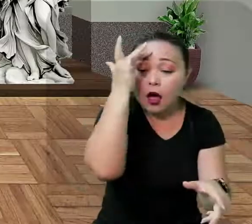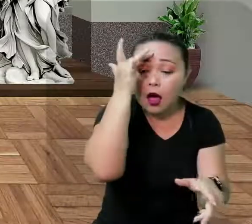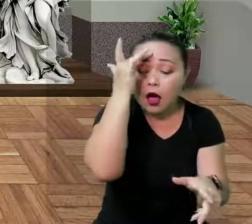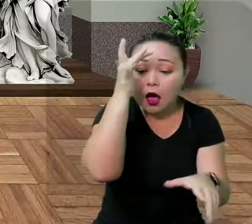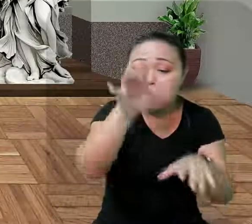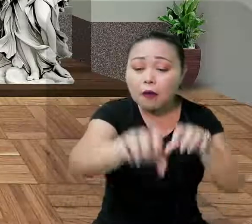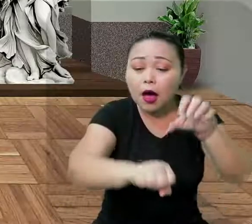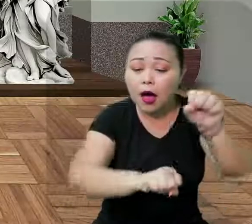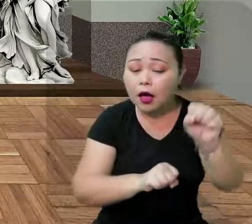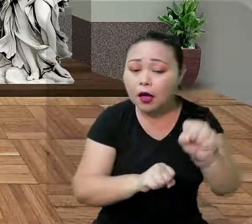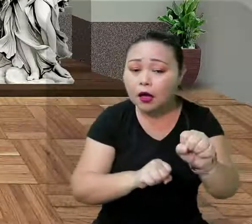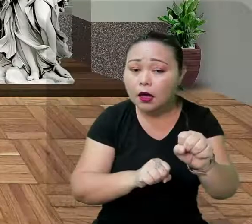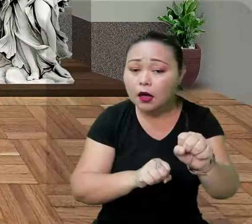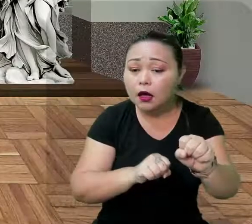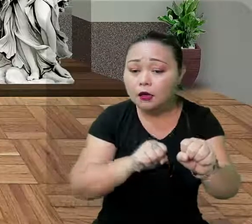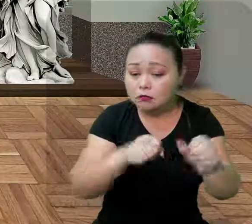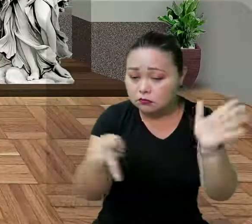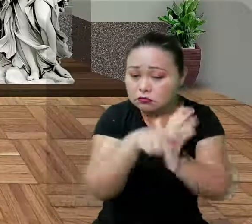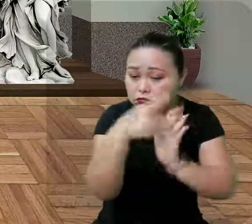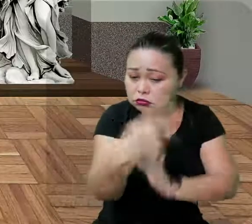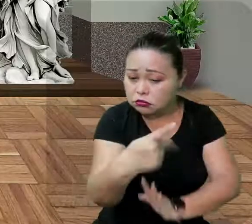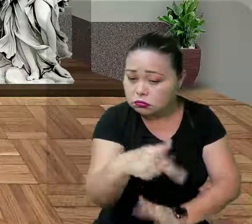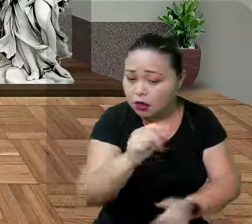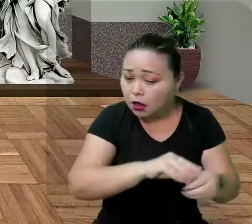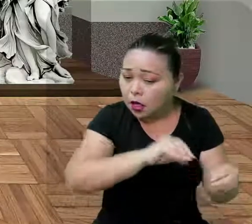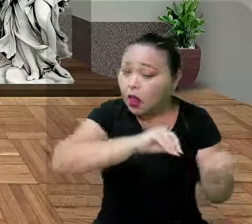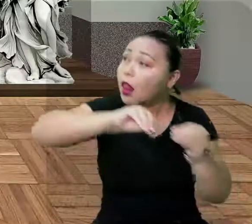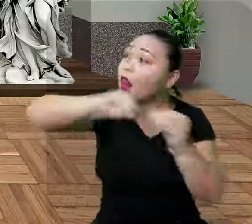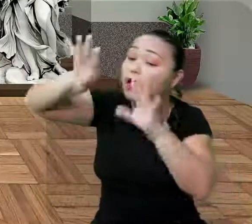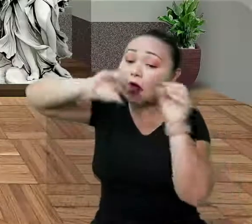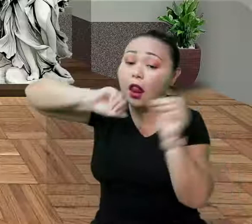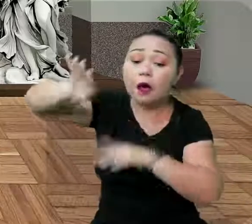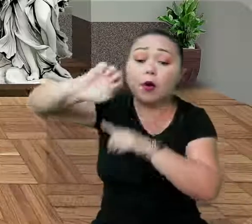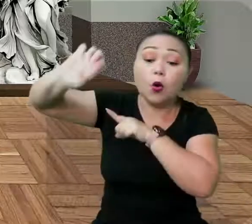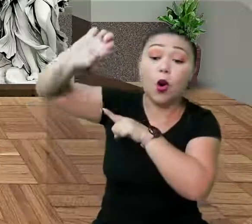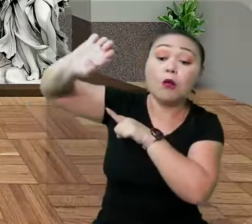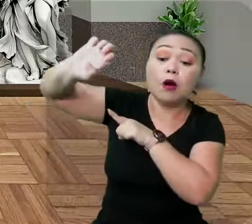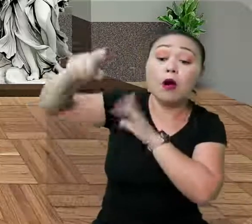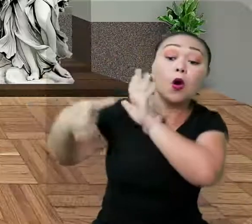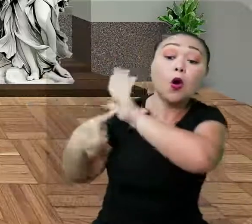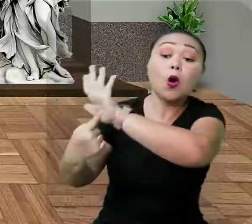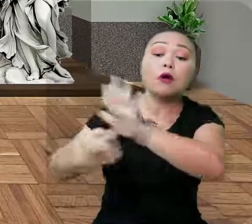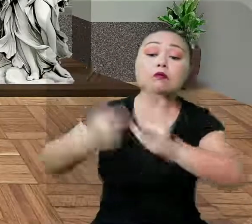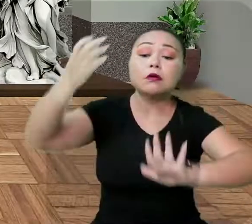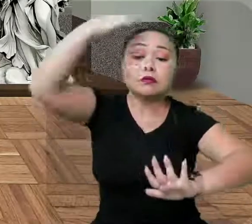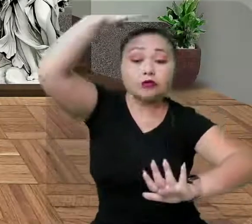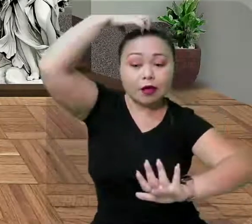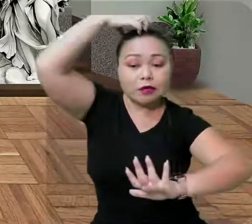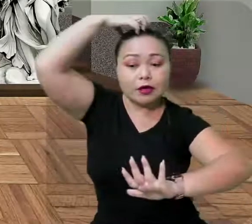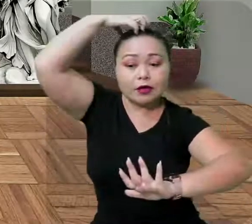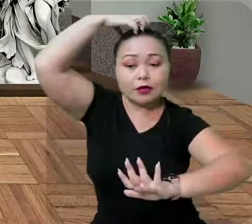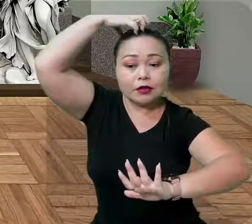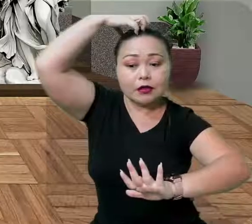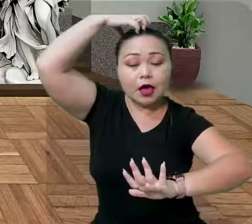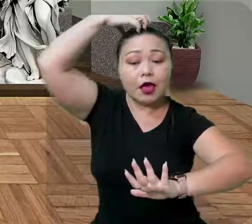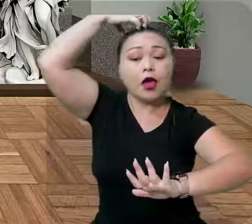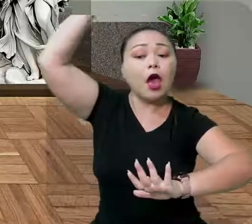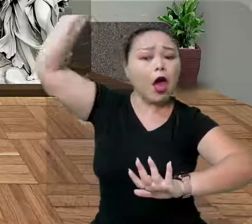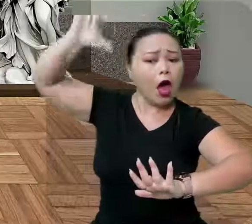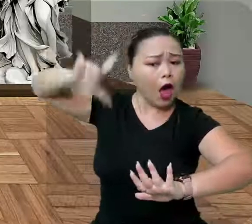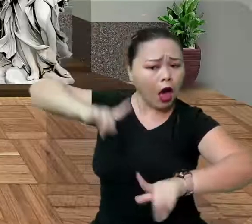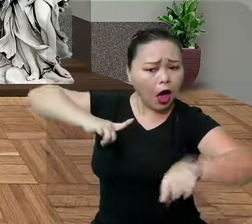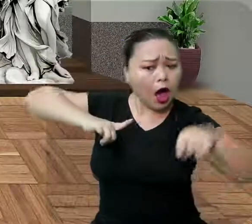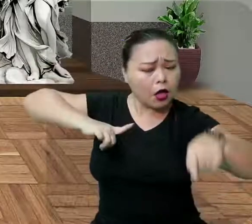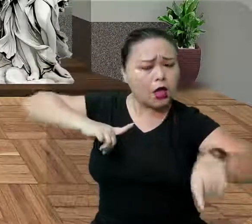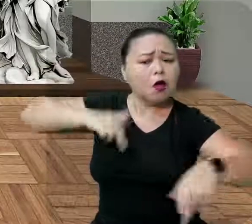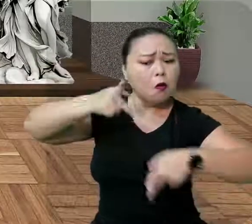alguns Alguns alguns nativos para a Europa para mostrar para o rei Olha nós encontramos